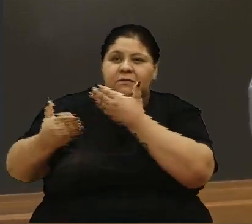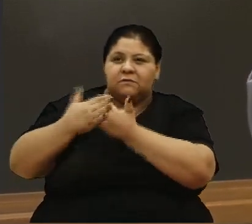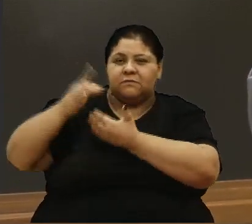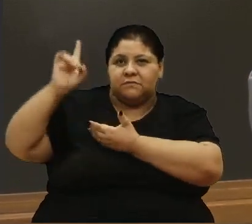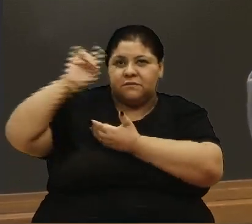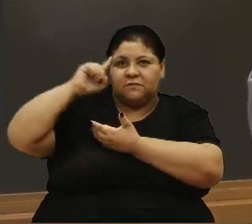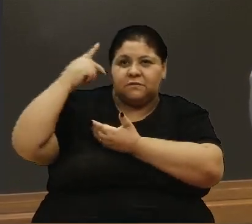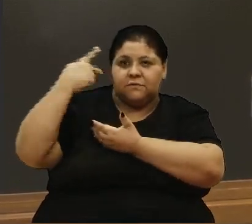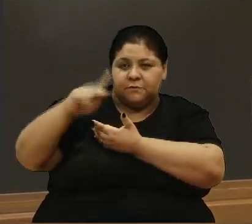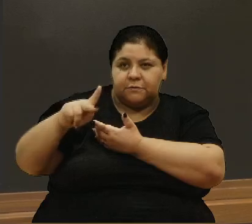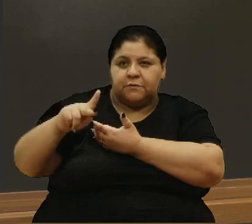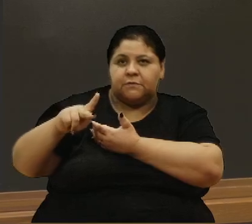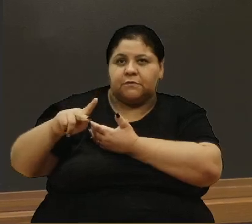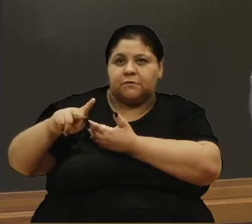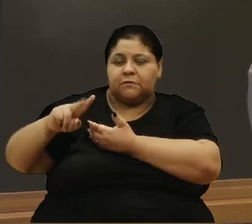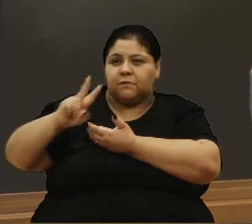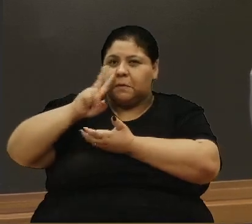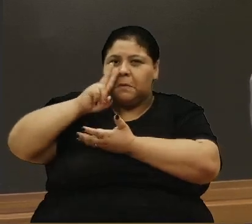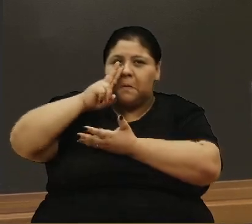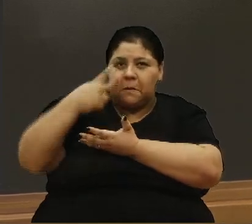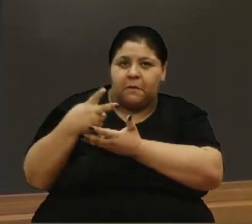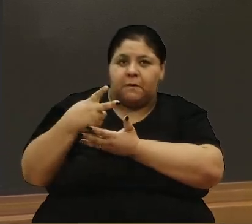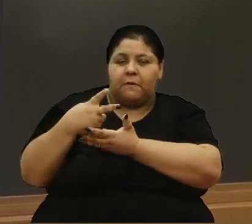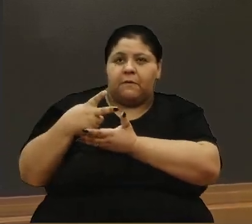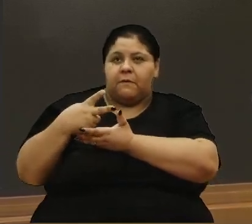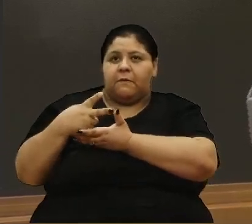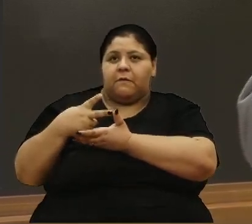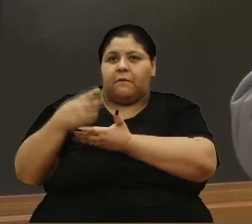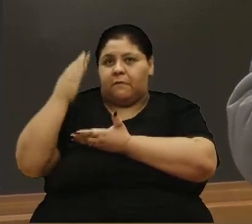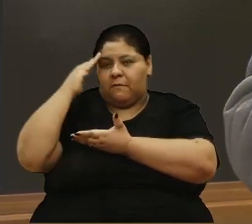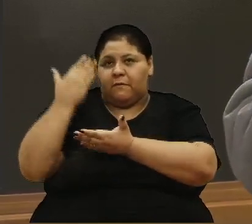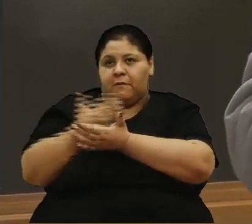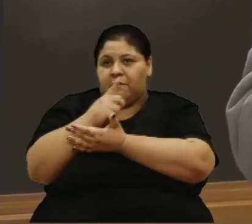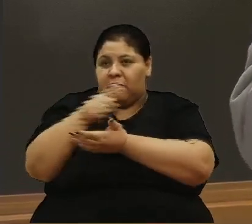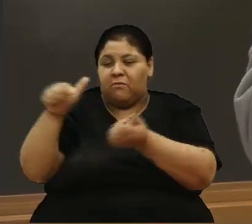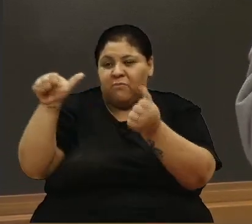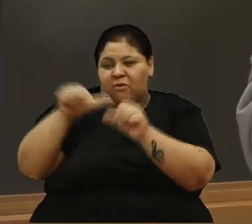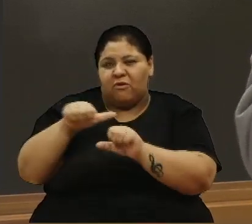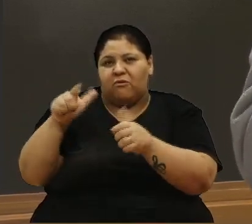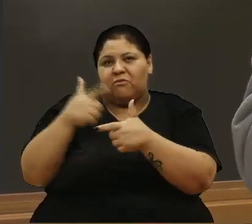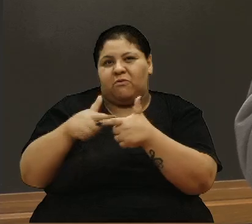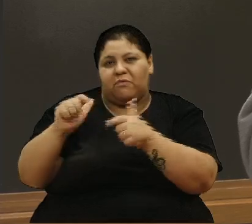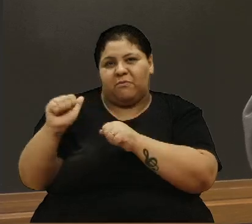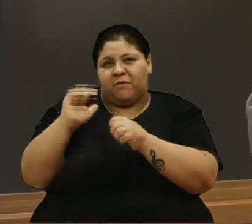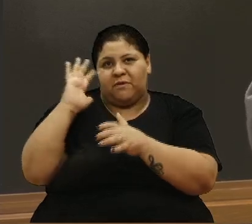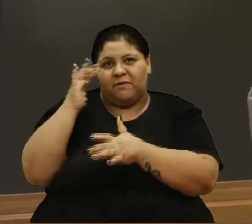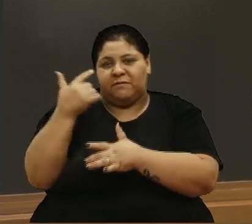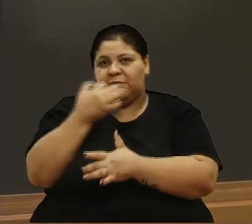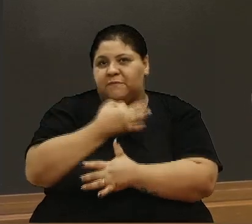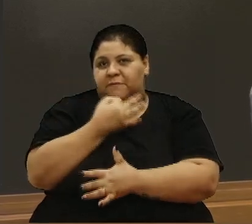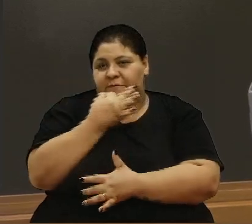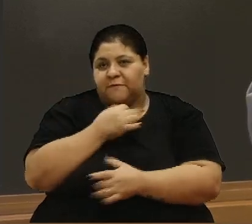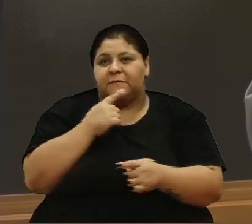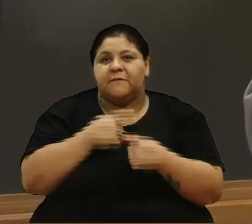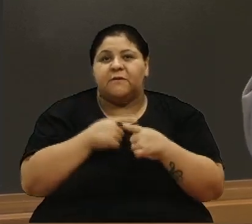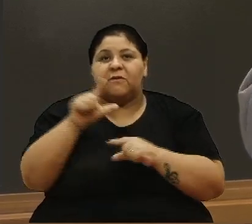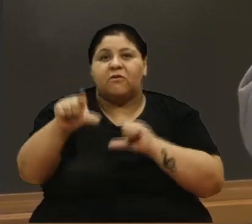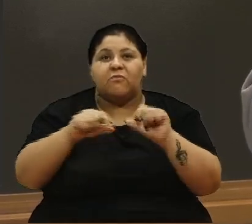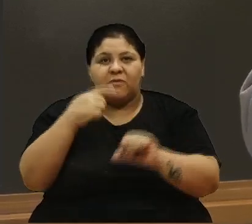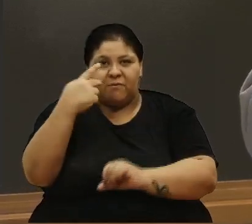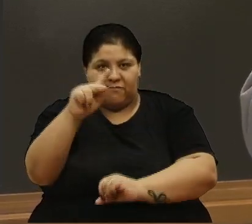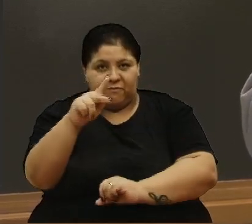o senhor se esforça para me convencer que talvez não fosse a pior tragédia que podia acontecer nessa cidade. Porque quem escolheu o